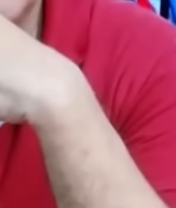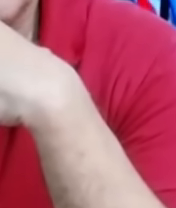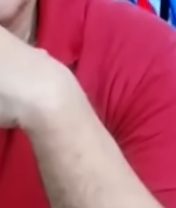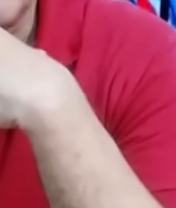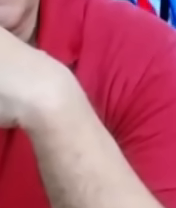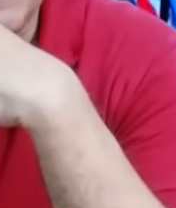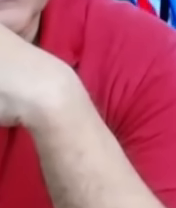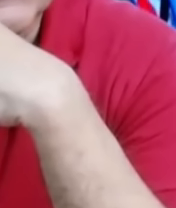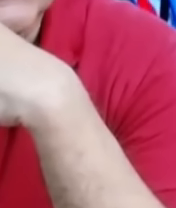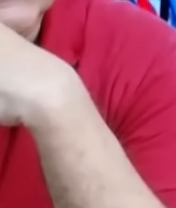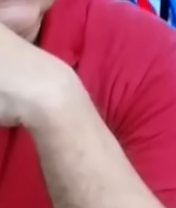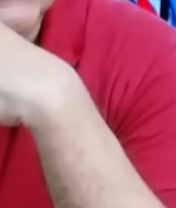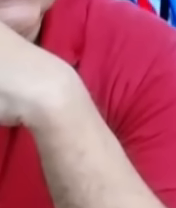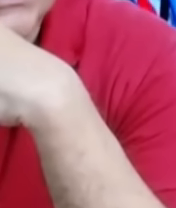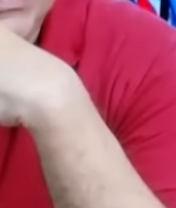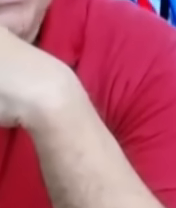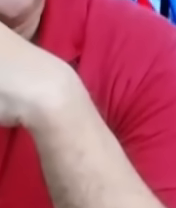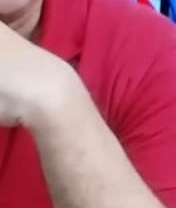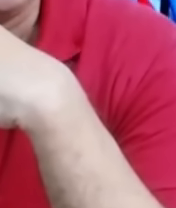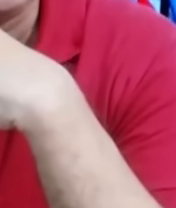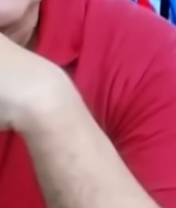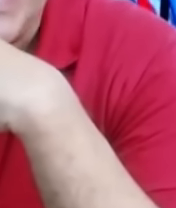Sensacional. primeiro, toda pessoa que